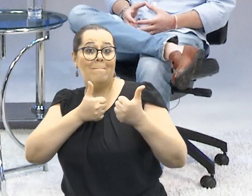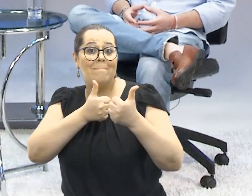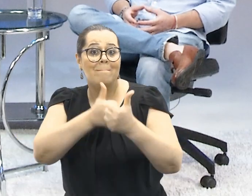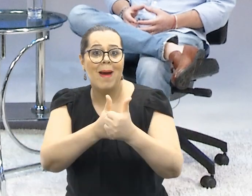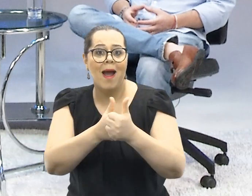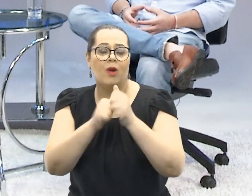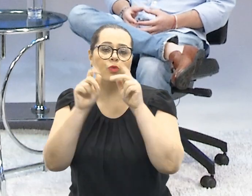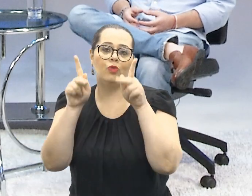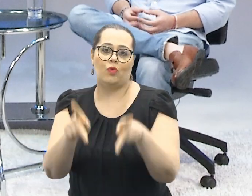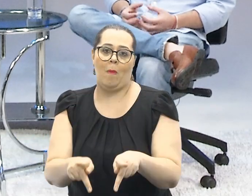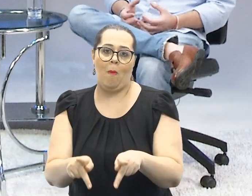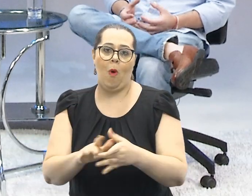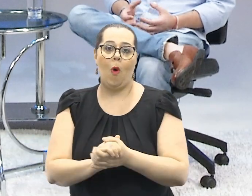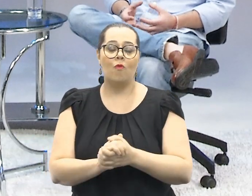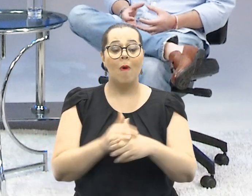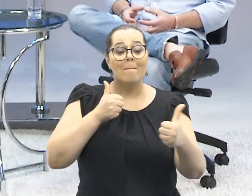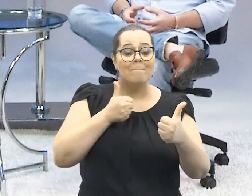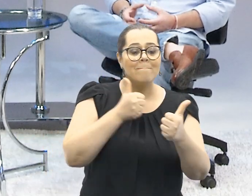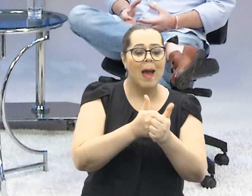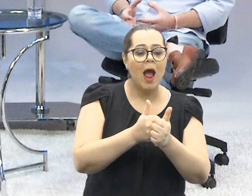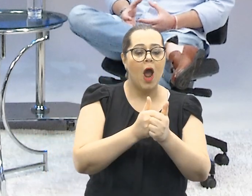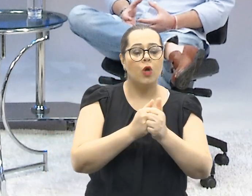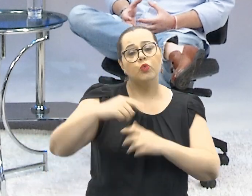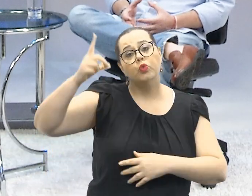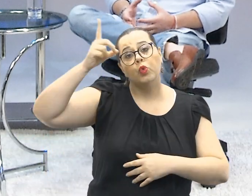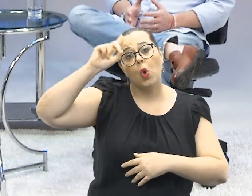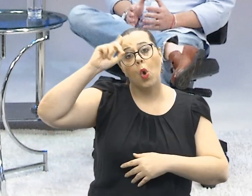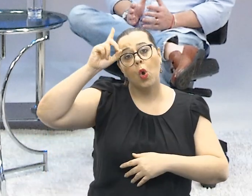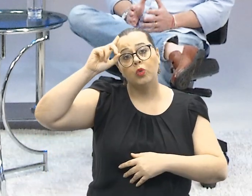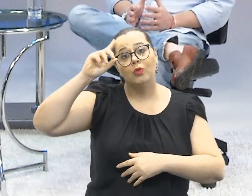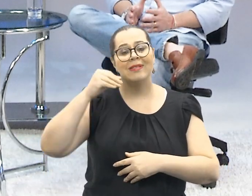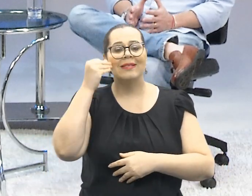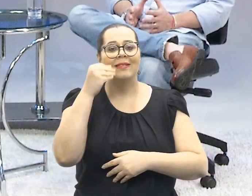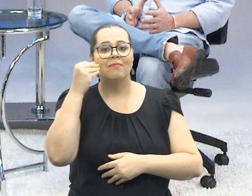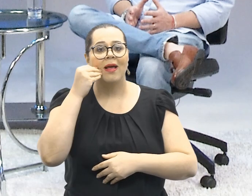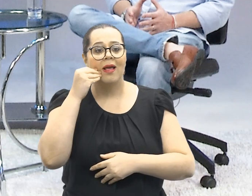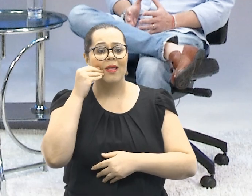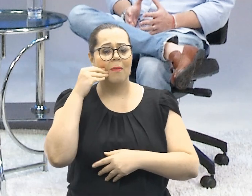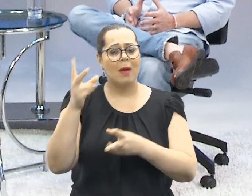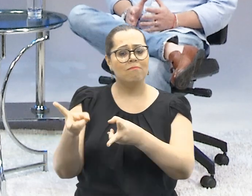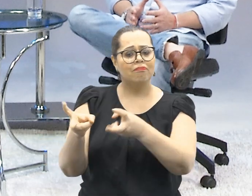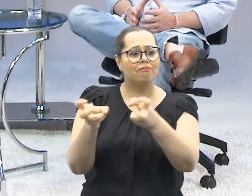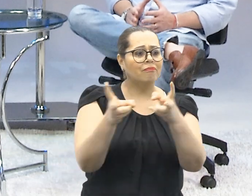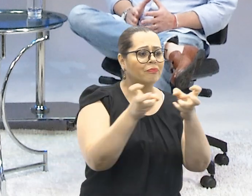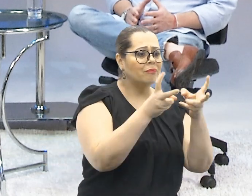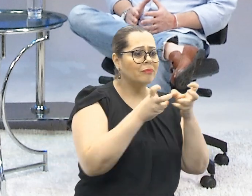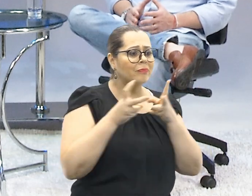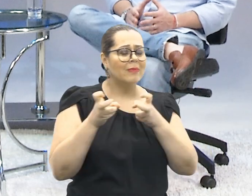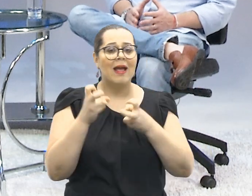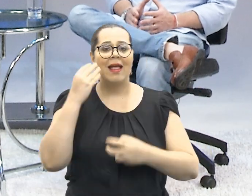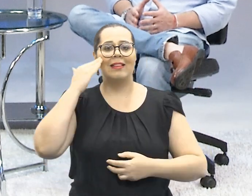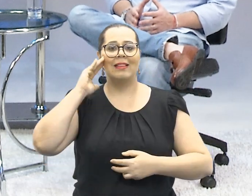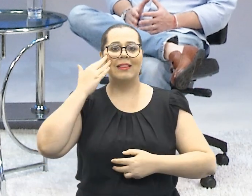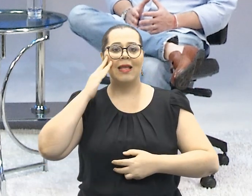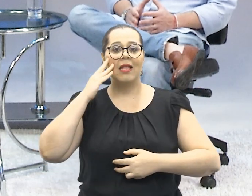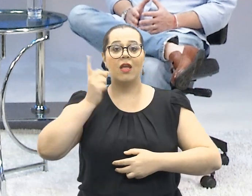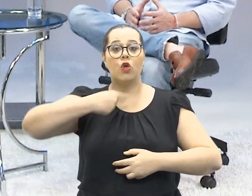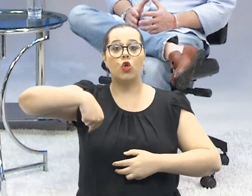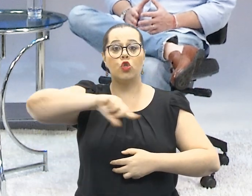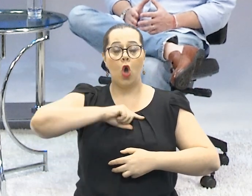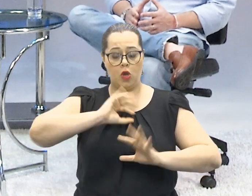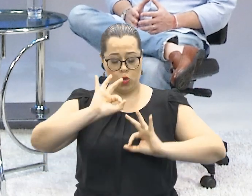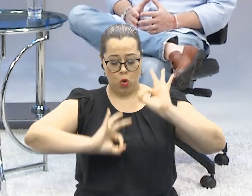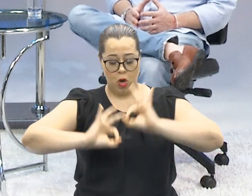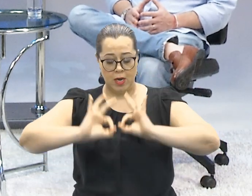população, cada vez mais próximo da realidade, para poder entender, para que as nossas ações lá dentro do parlamento façam a diferença de